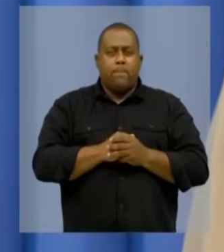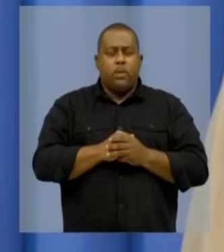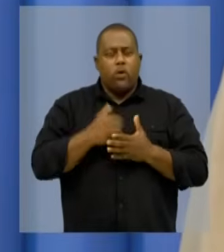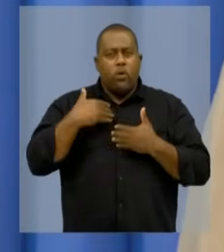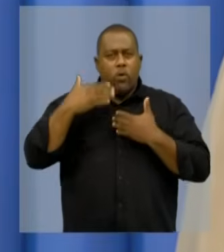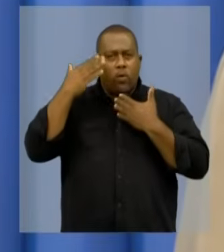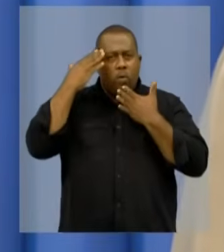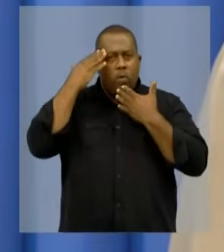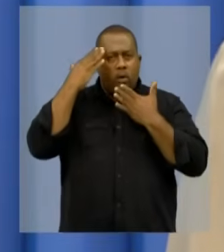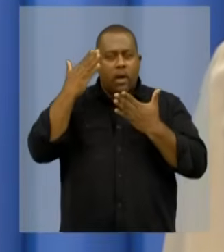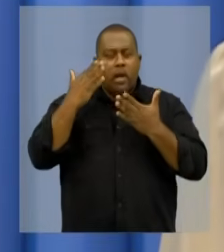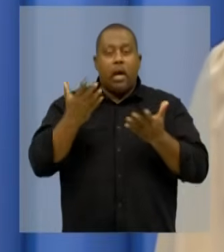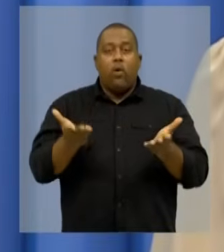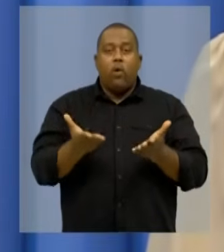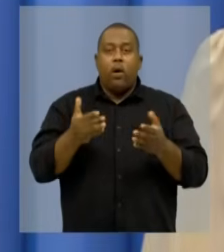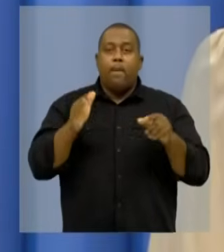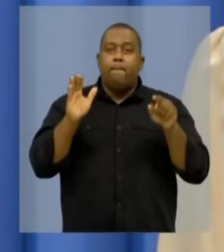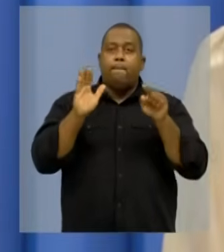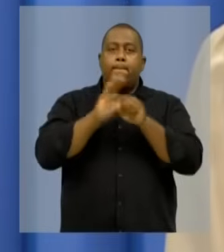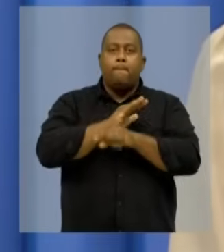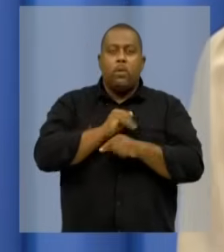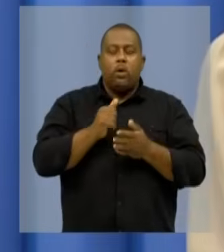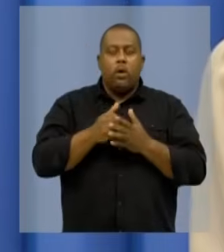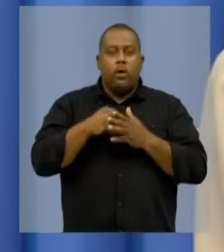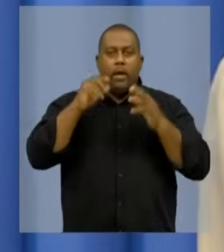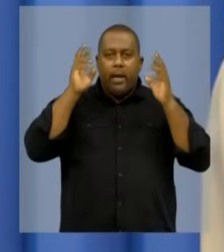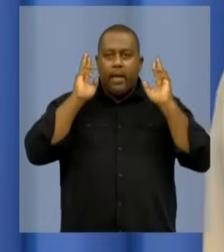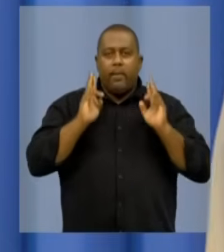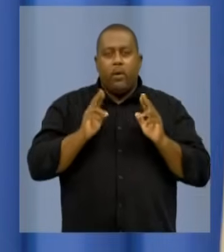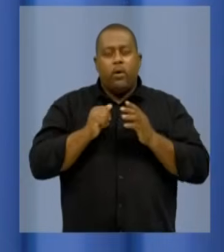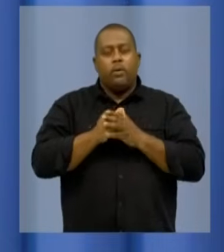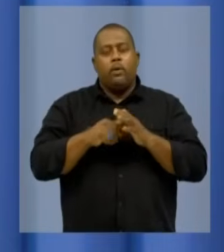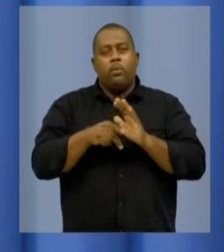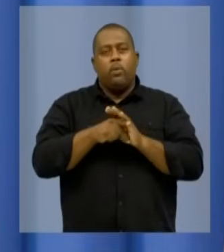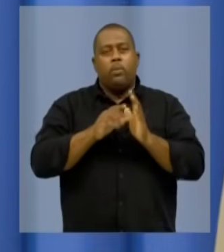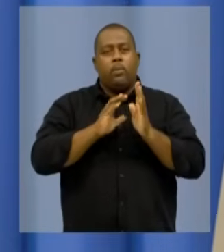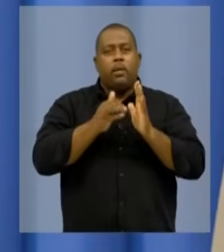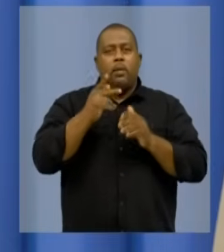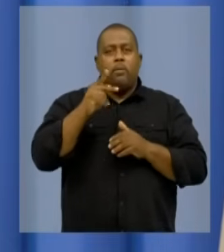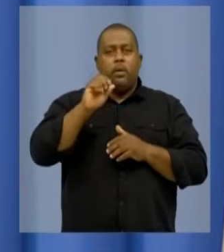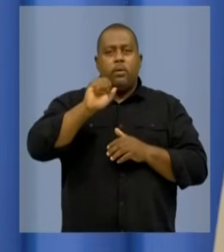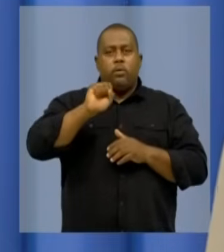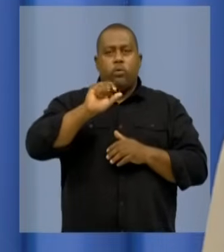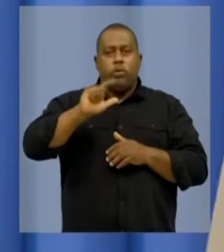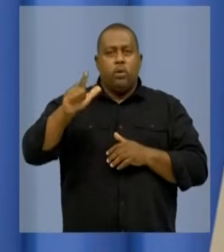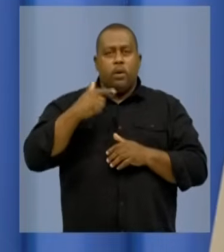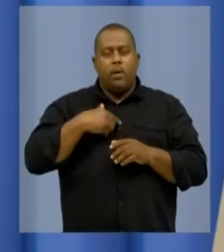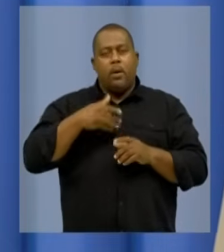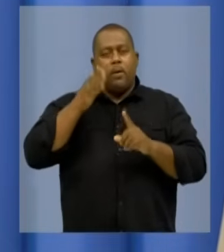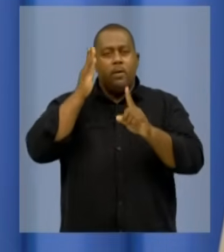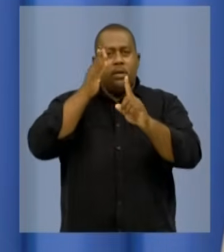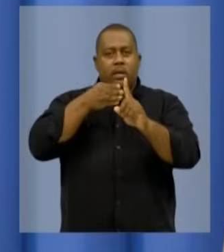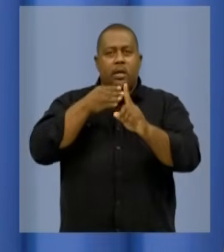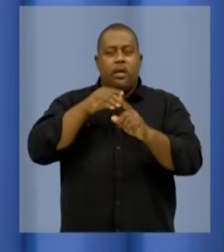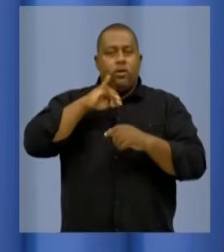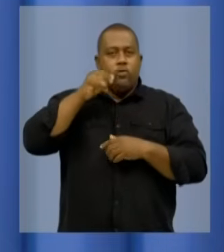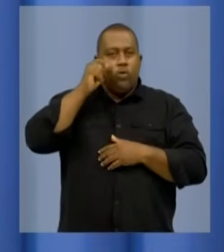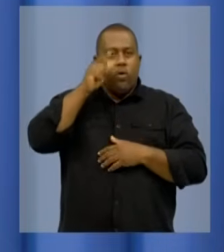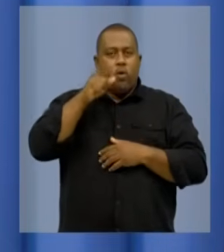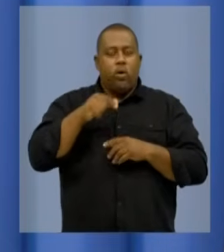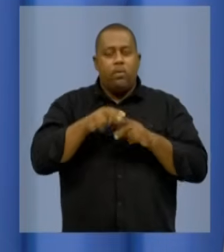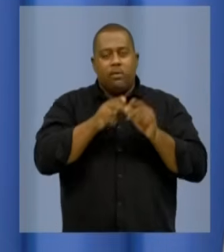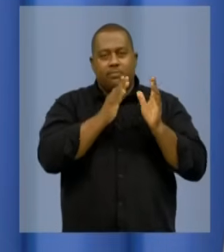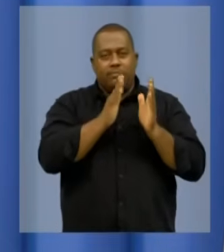Obrigada. Quem pergunta agora é Kleber Rosa, do PSOL. O senhor teria que perguntar para o candidato João Roma pelas regras